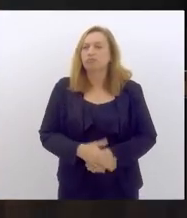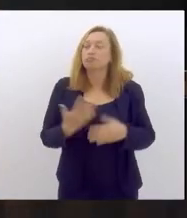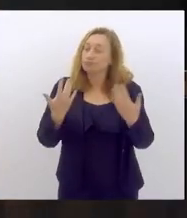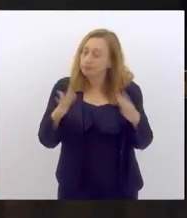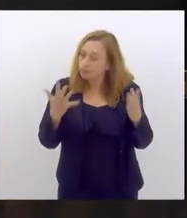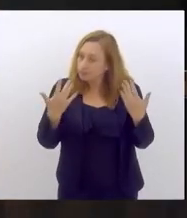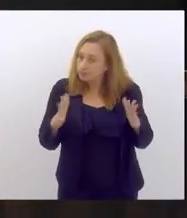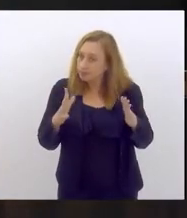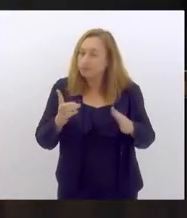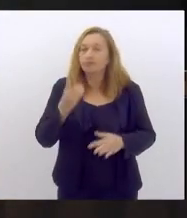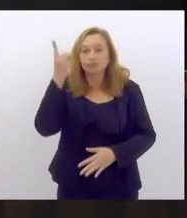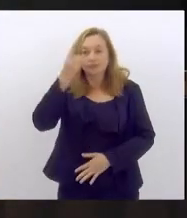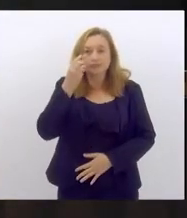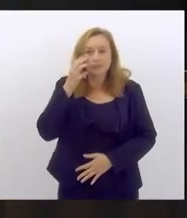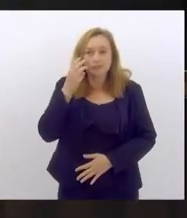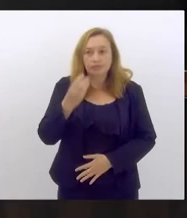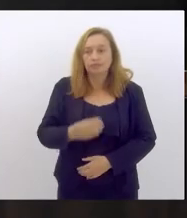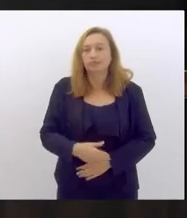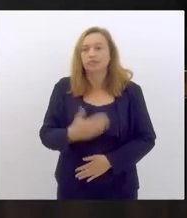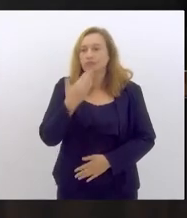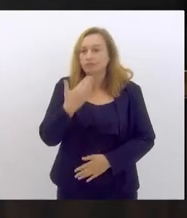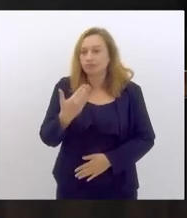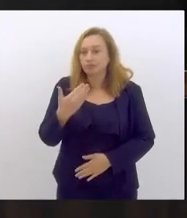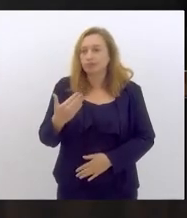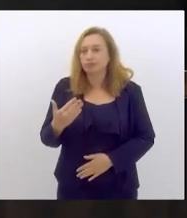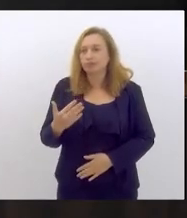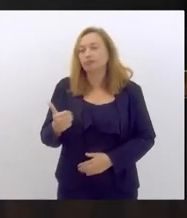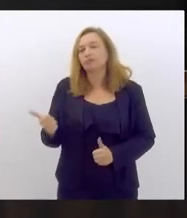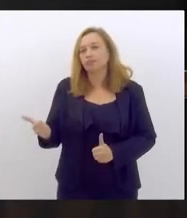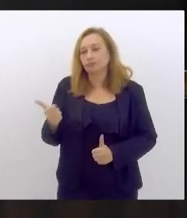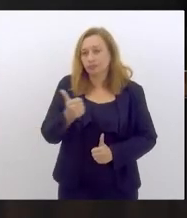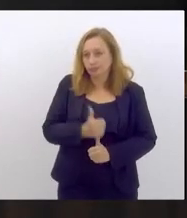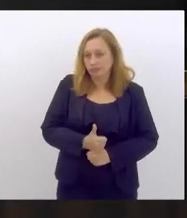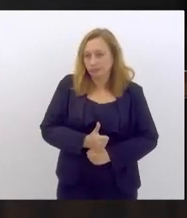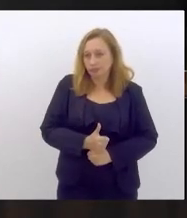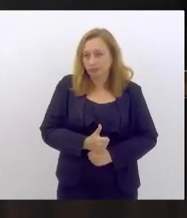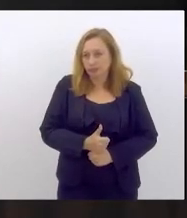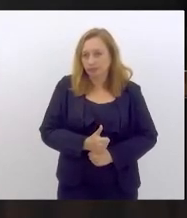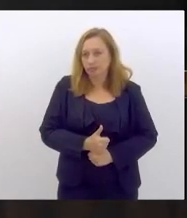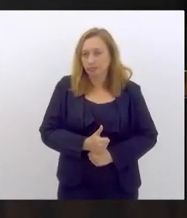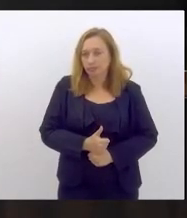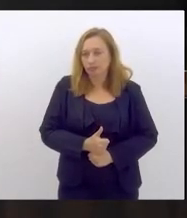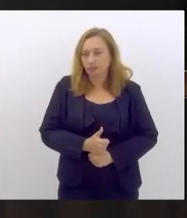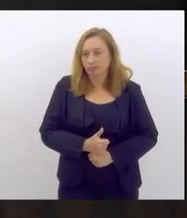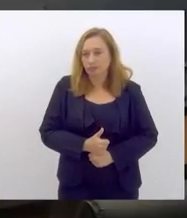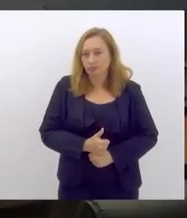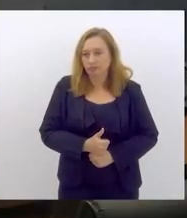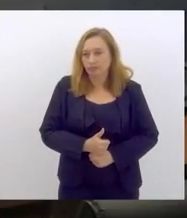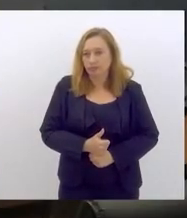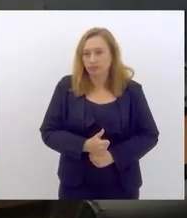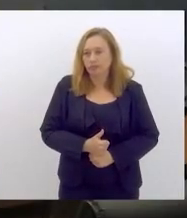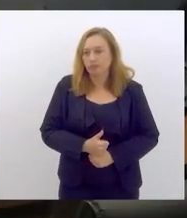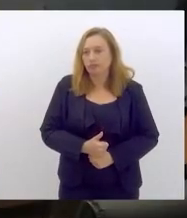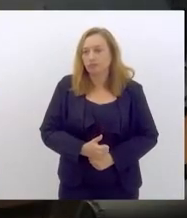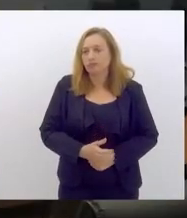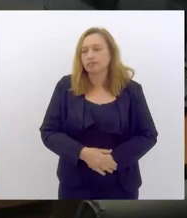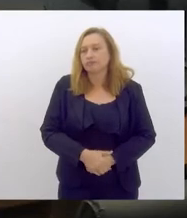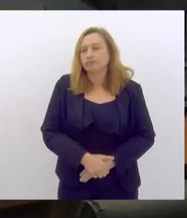Parabéns, deputado Valdec, pedir para que o mesmo possa assumir a presidência.